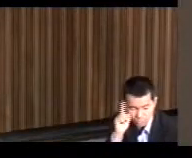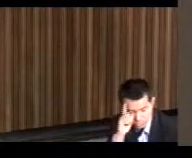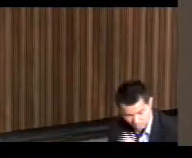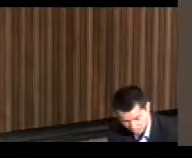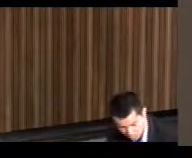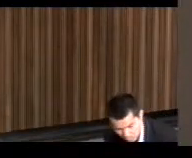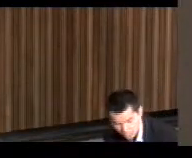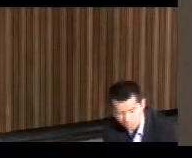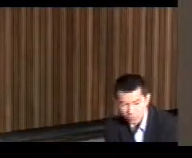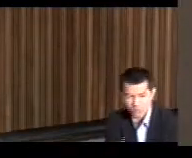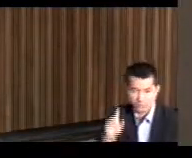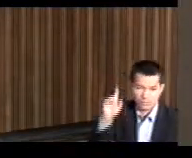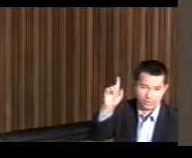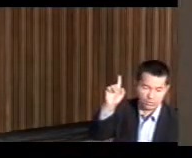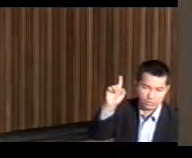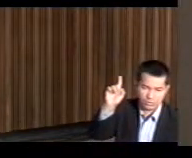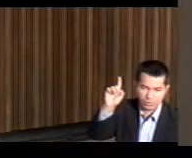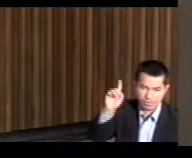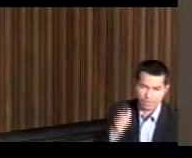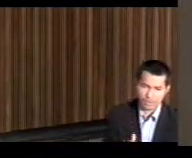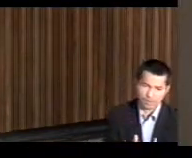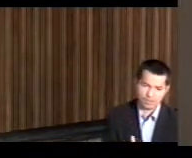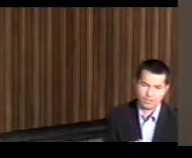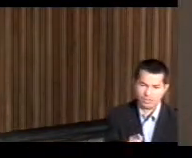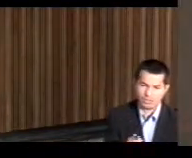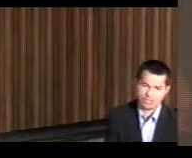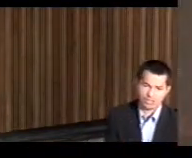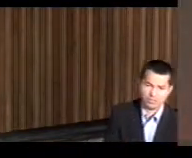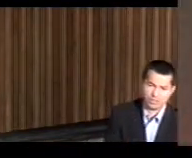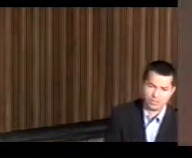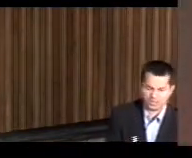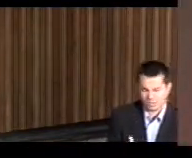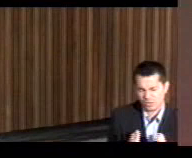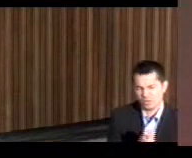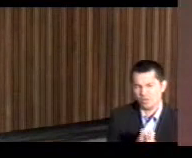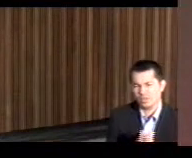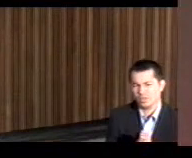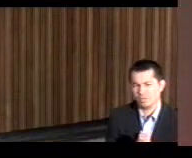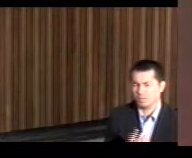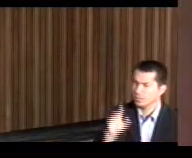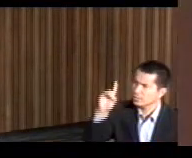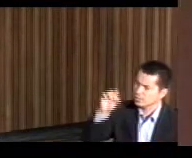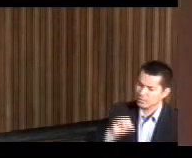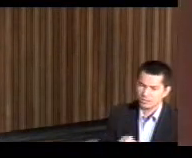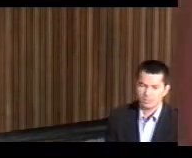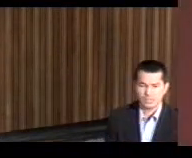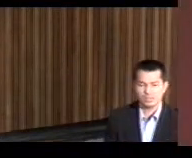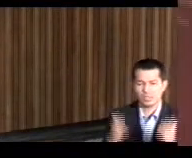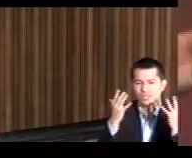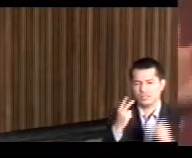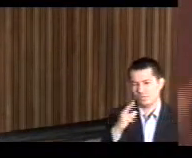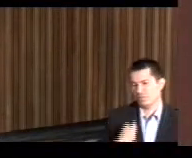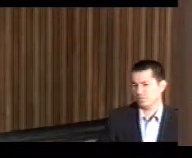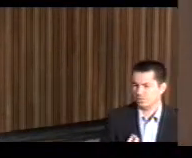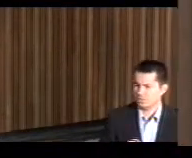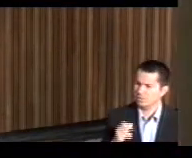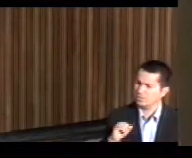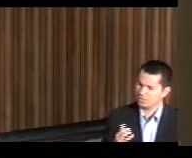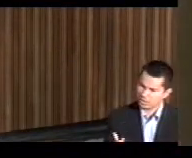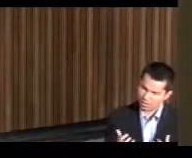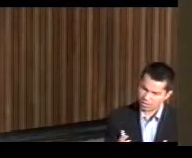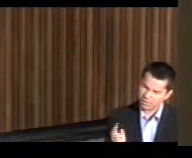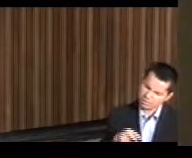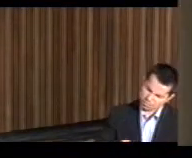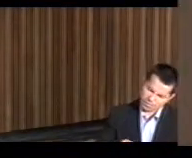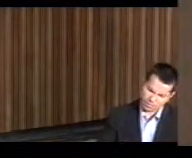tempo. Então fica de pé no lugar em que você está. Eu queria orar por você agora, pedindo essa bênção de Deus sobre a